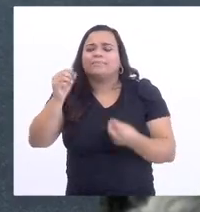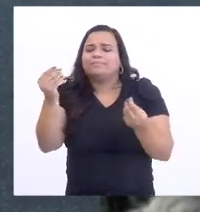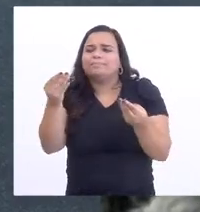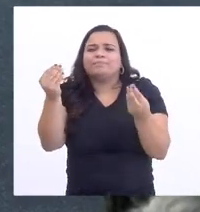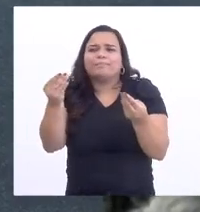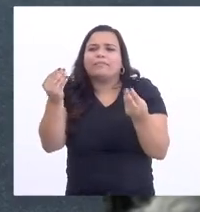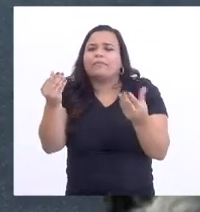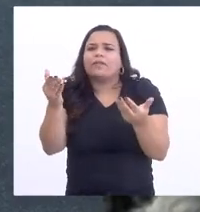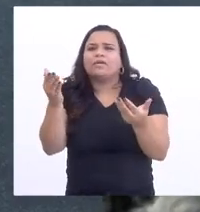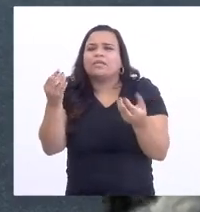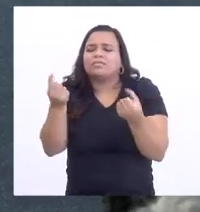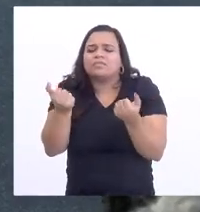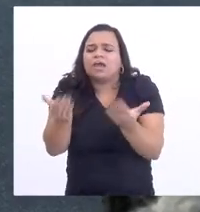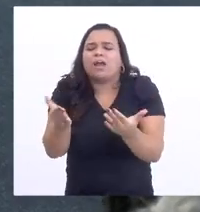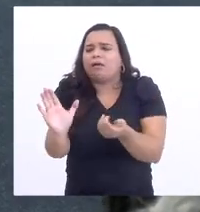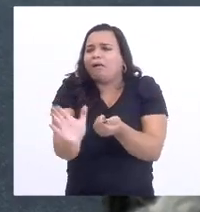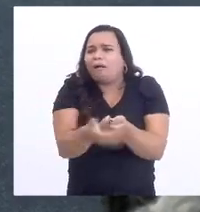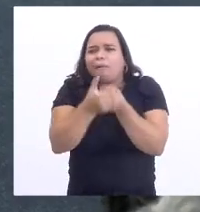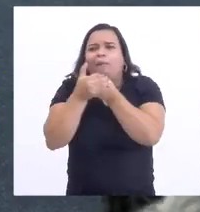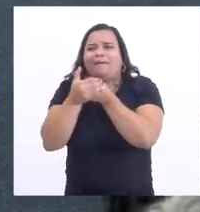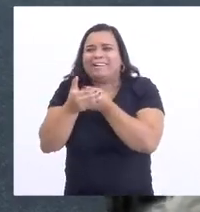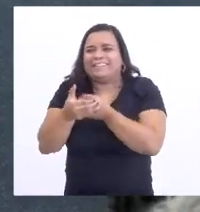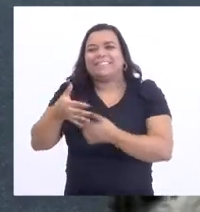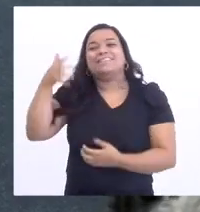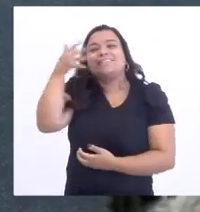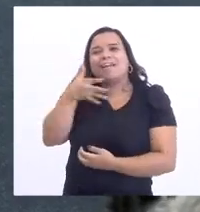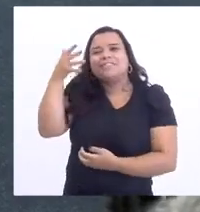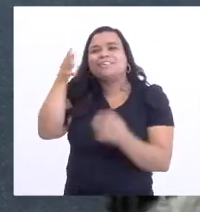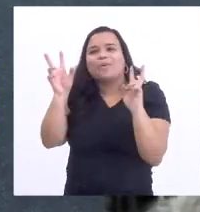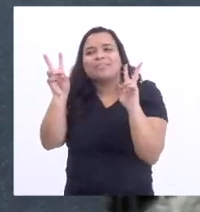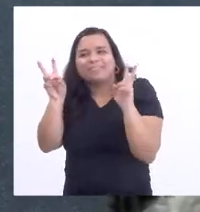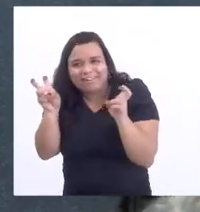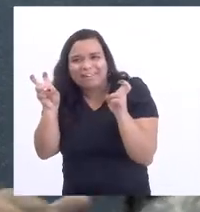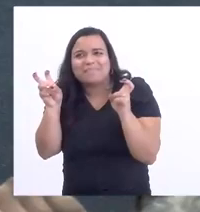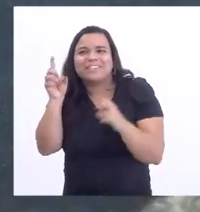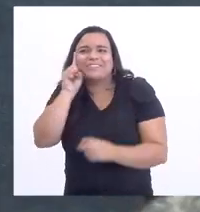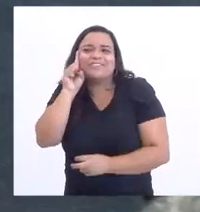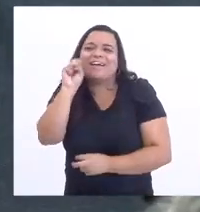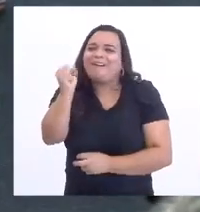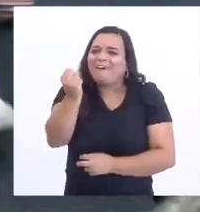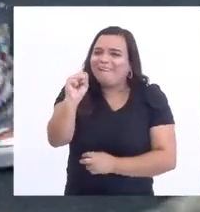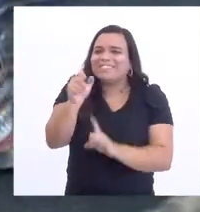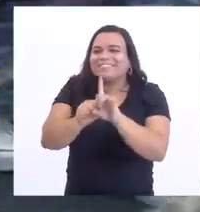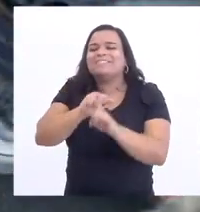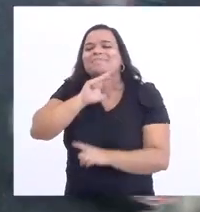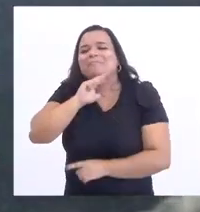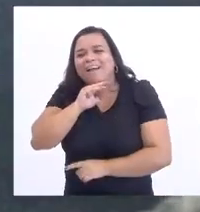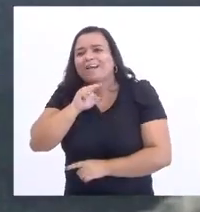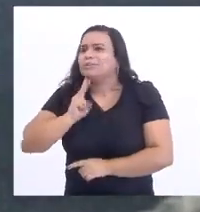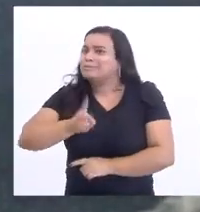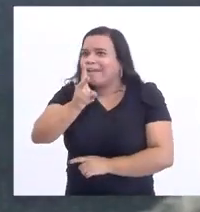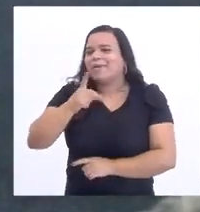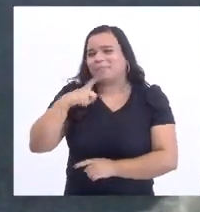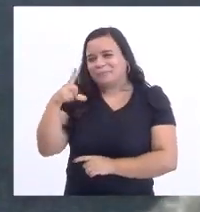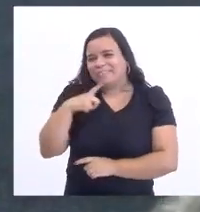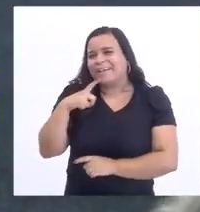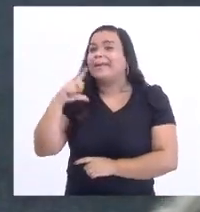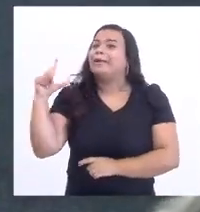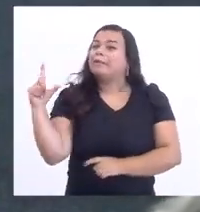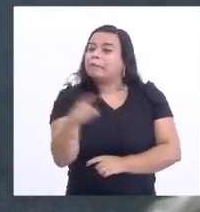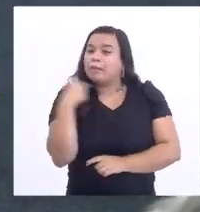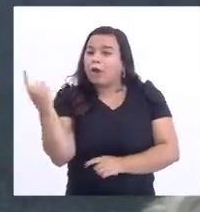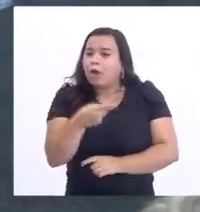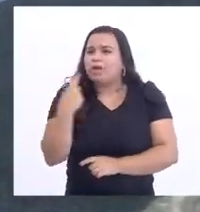nos acolhe numa sessão temática no dia 8 de março. Então, nós estamos